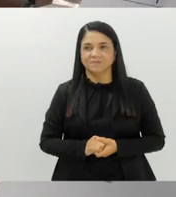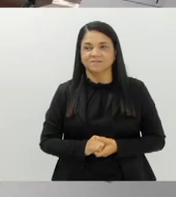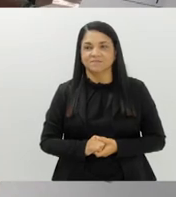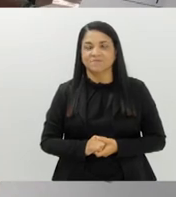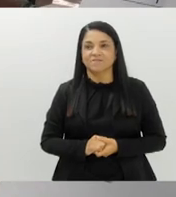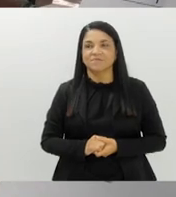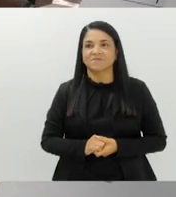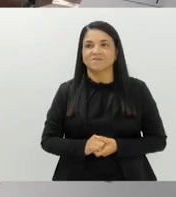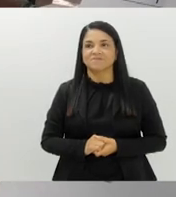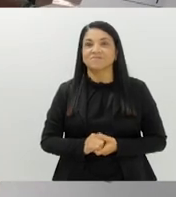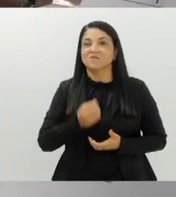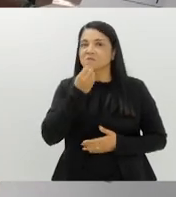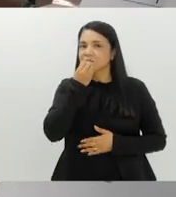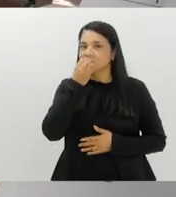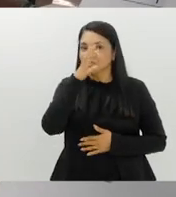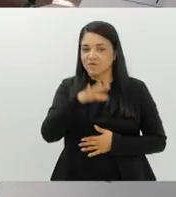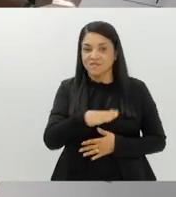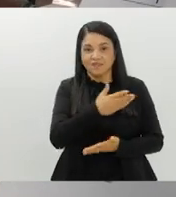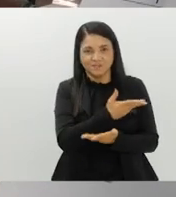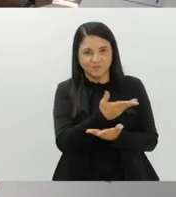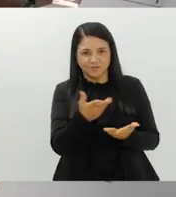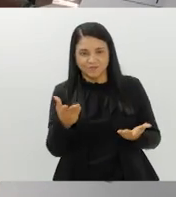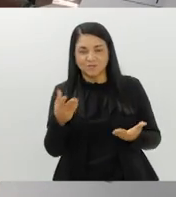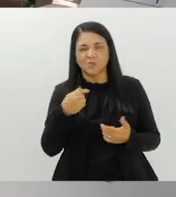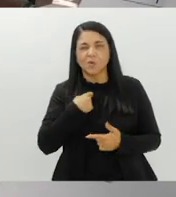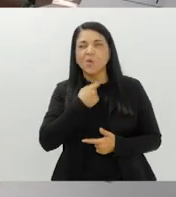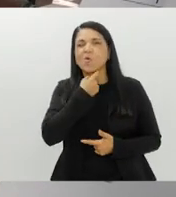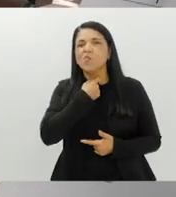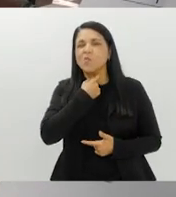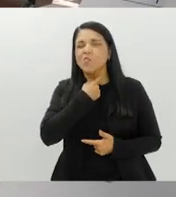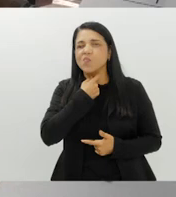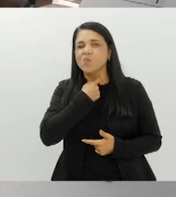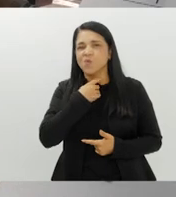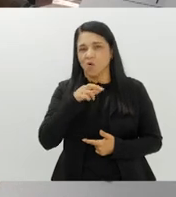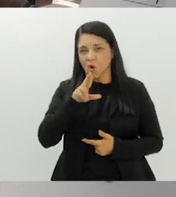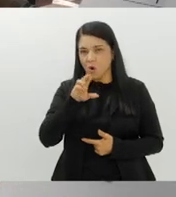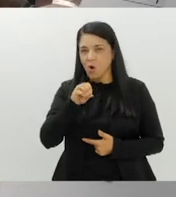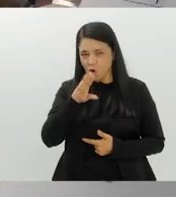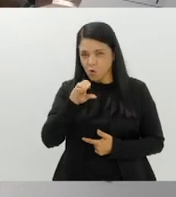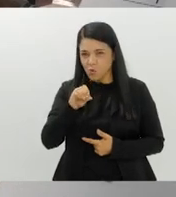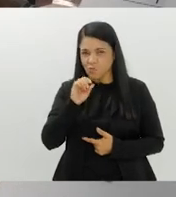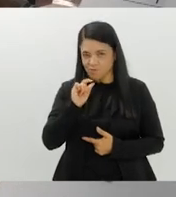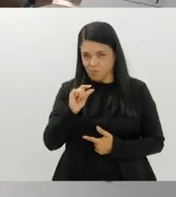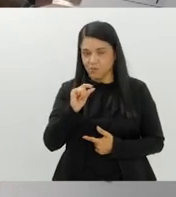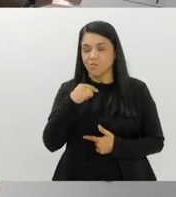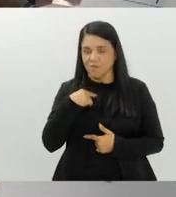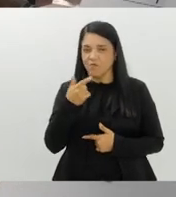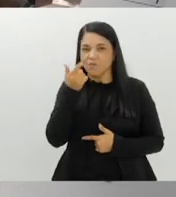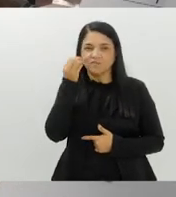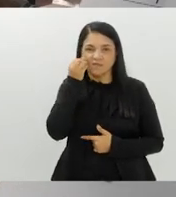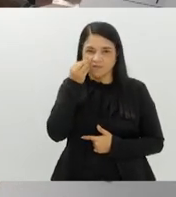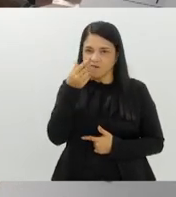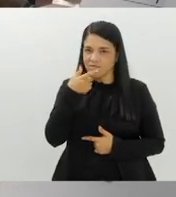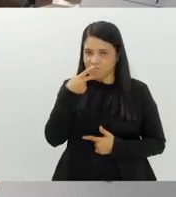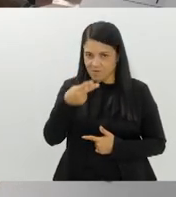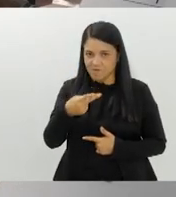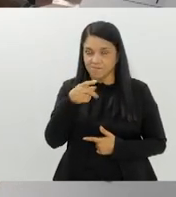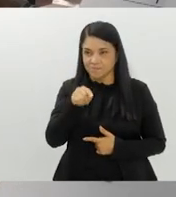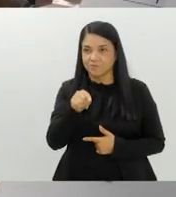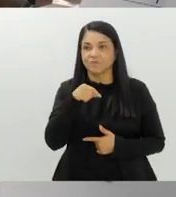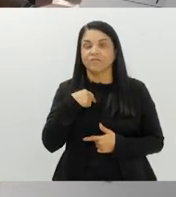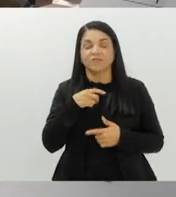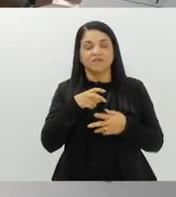É, uma boa tarde a todos. Estou um pouquinho rouco, tá? Mas dá para a gente falar. A mesa diretora,